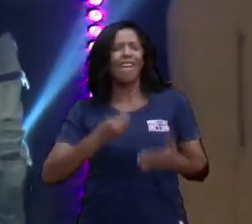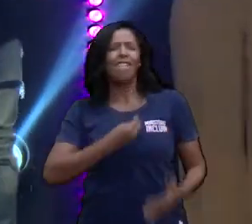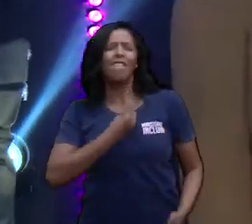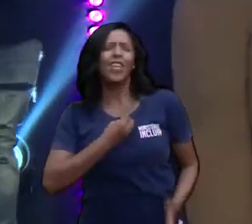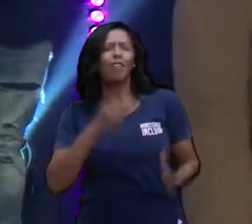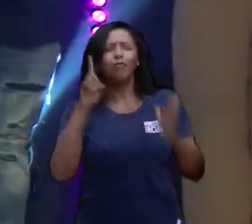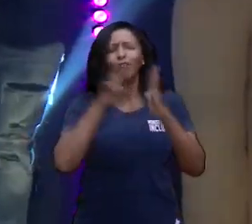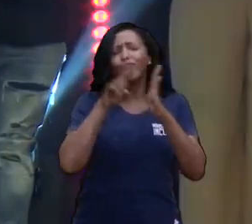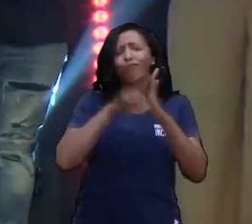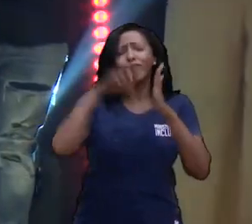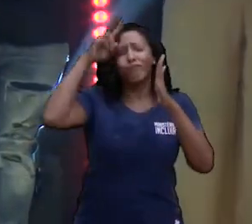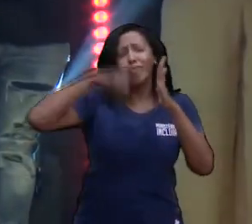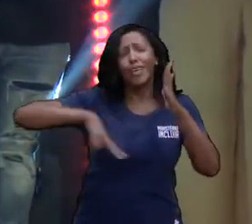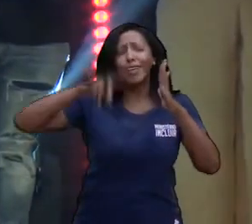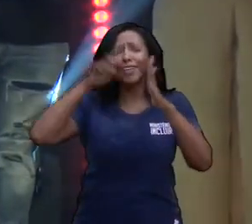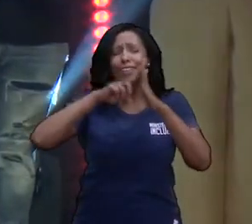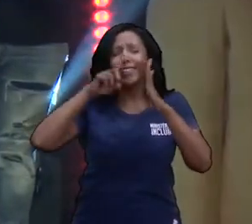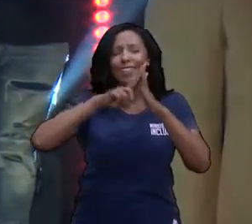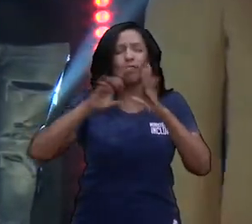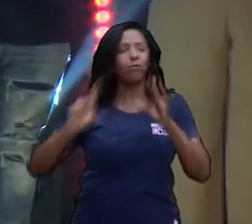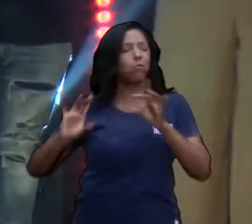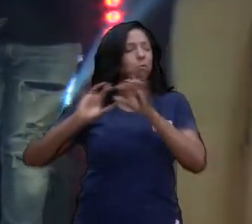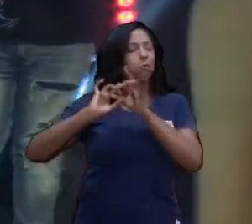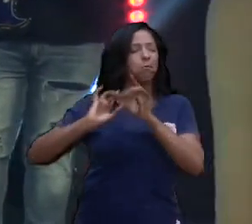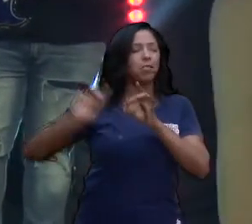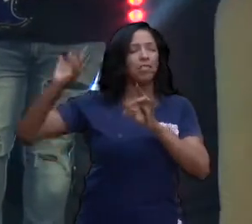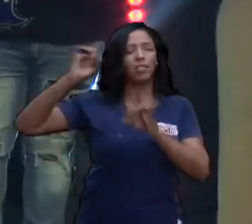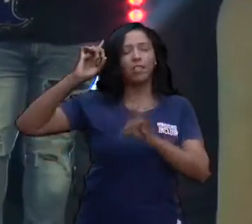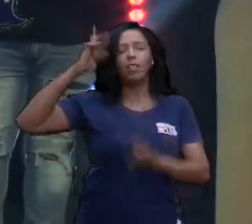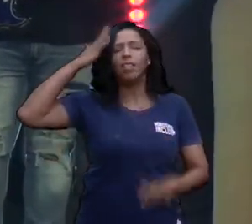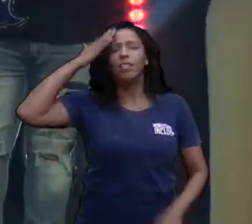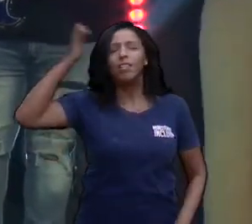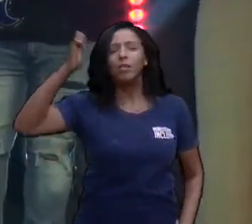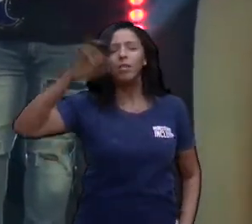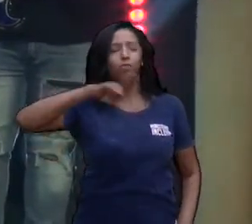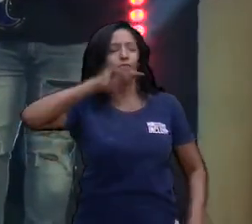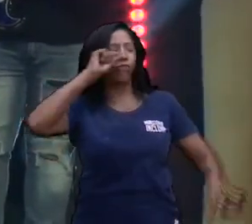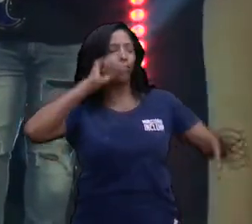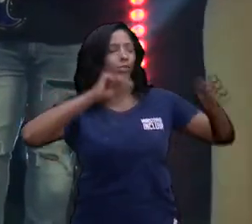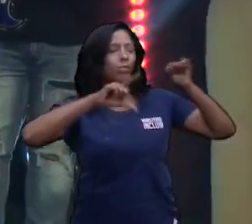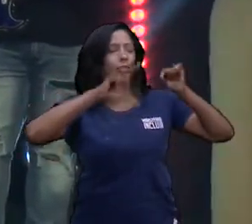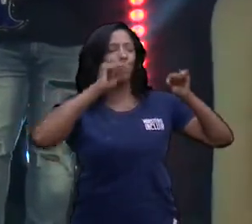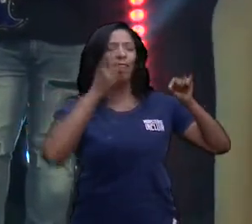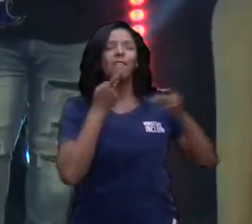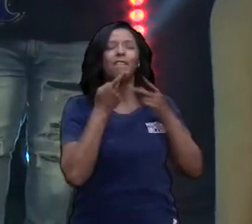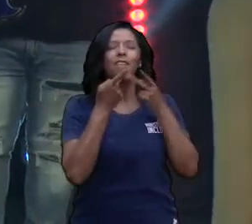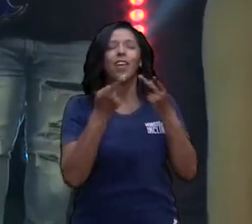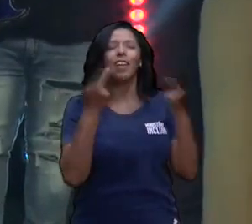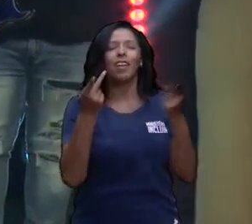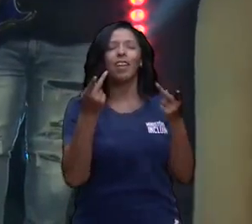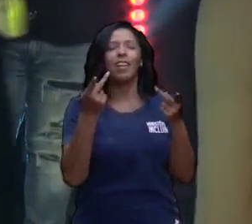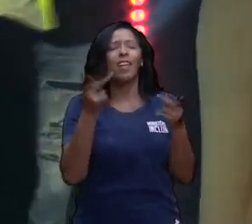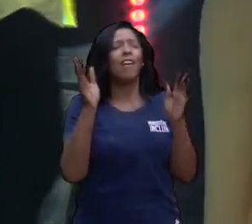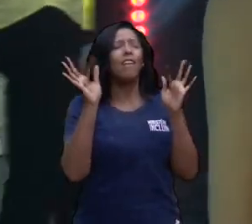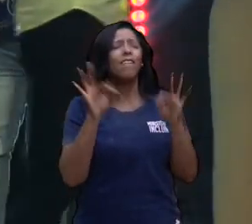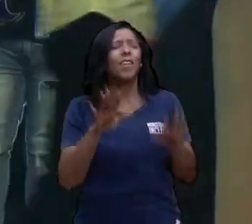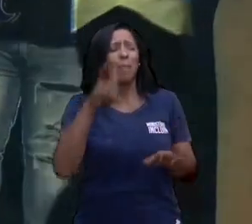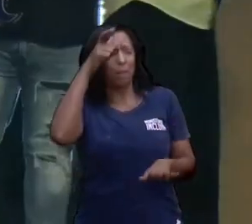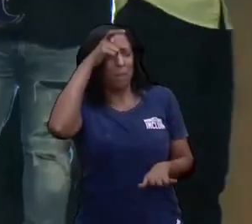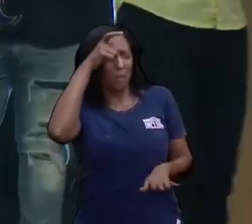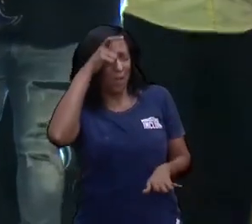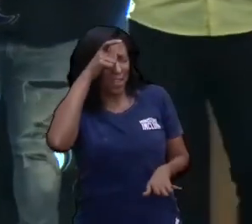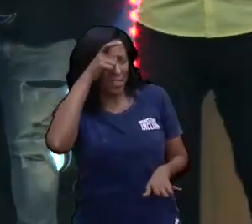de muita comunhão contigo e te dê muita sabedoria para cada decisão nós decretamos o fim do domínio do Mal